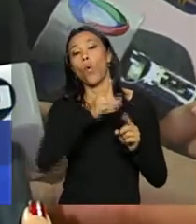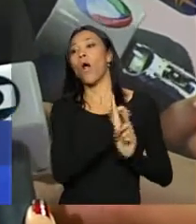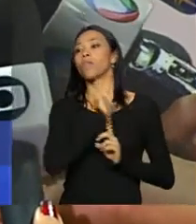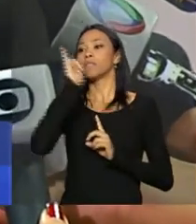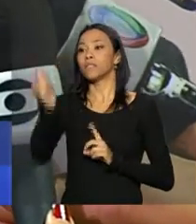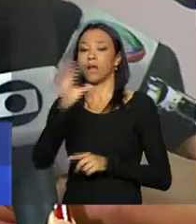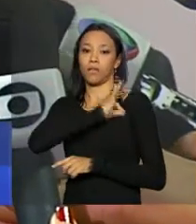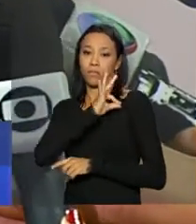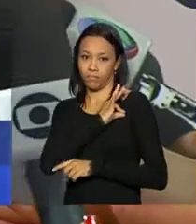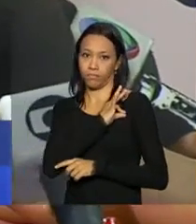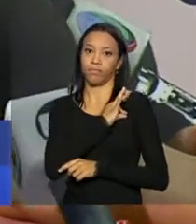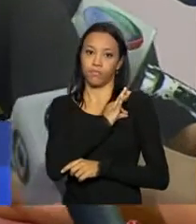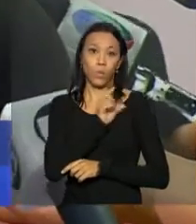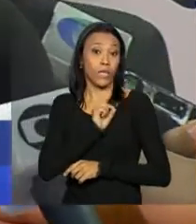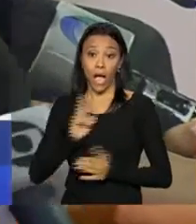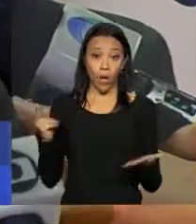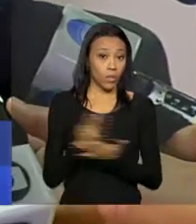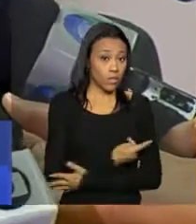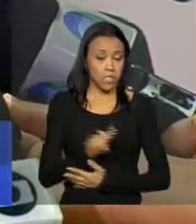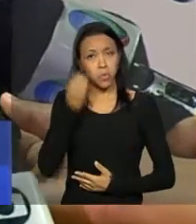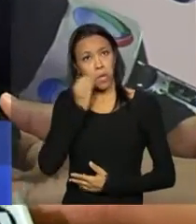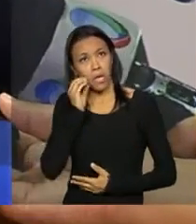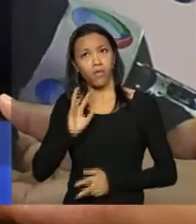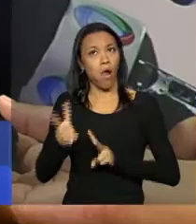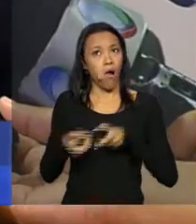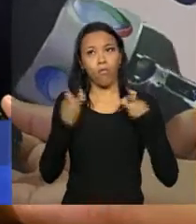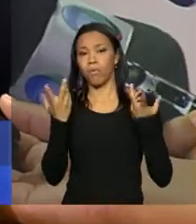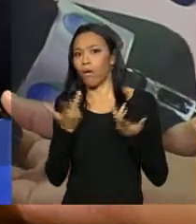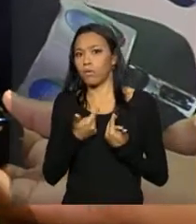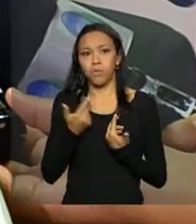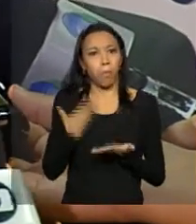o evento que se deu com o roubo do aparelho, você tem